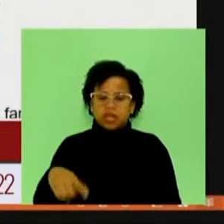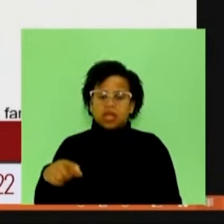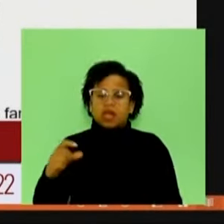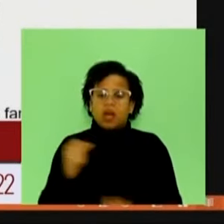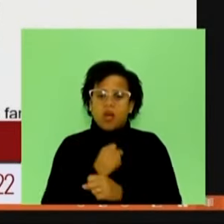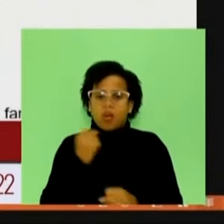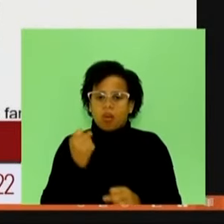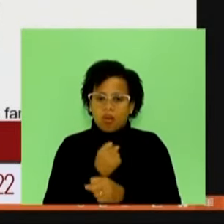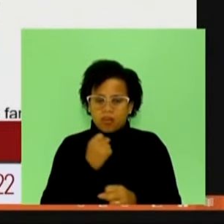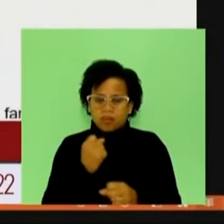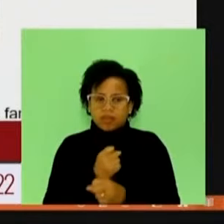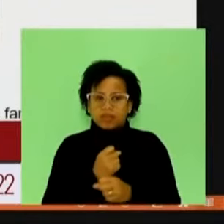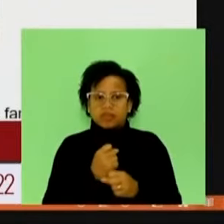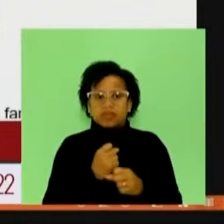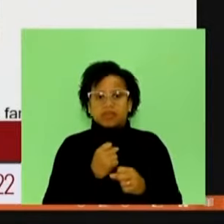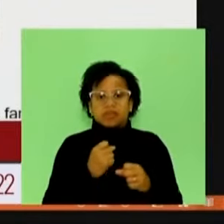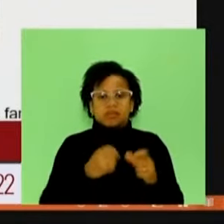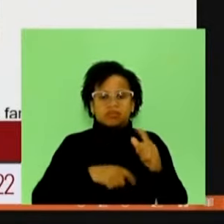a CEAB